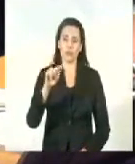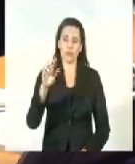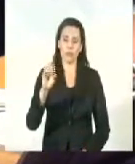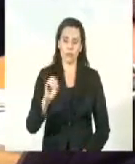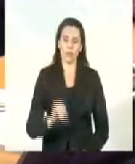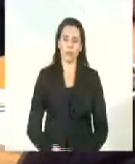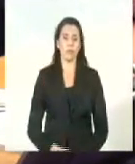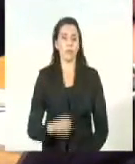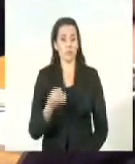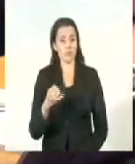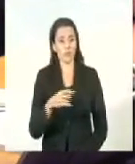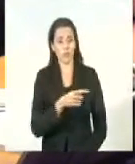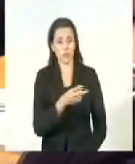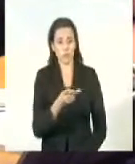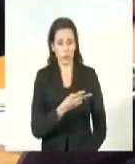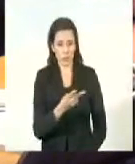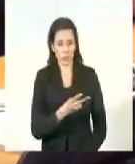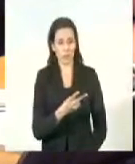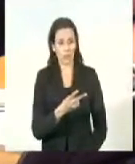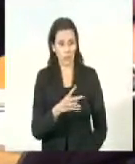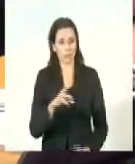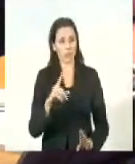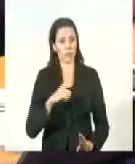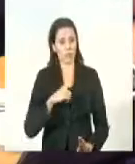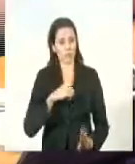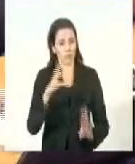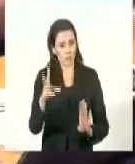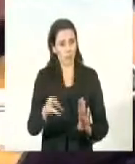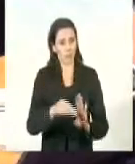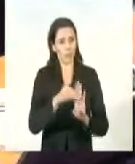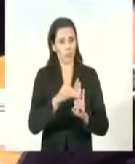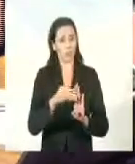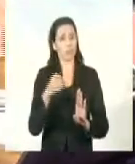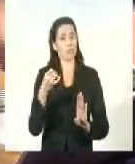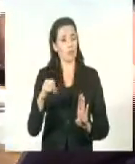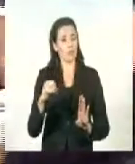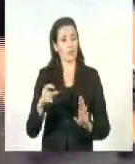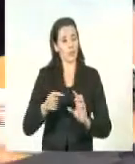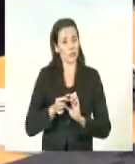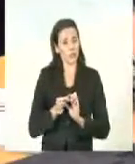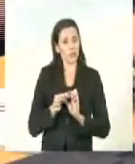se as mesmas foram liberadas pelo governo agora. Era o que eu tinha a falar, senhor deputado.